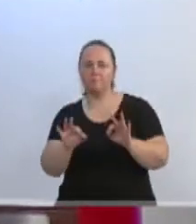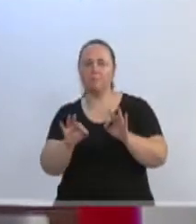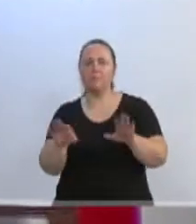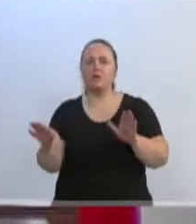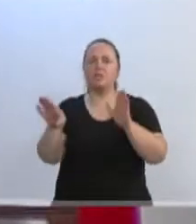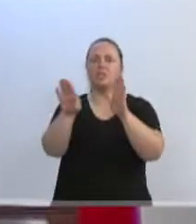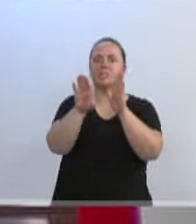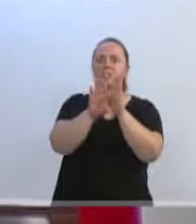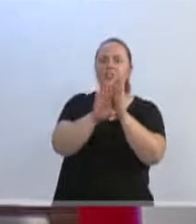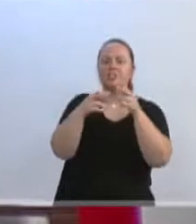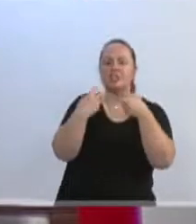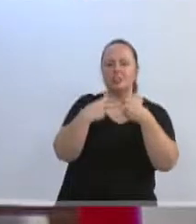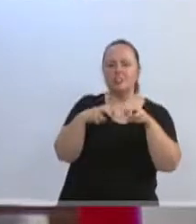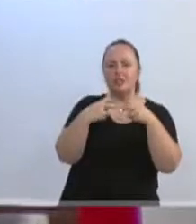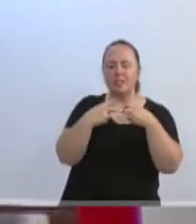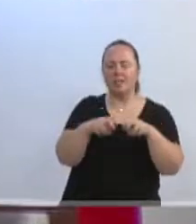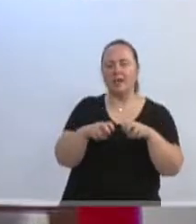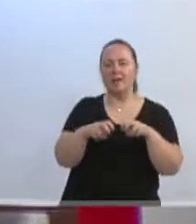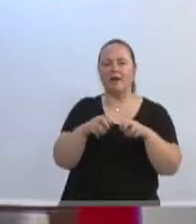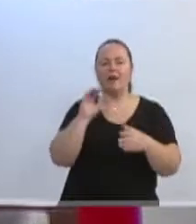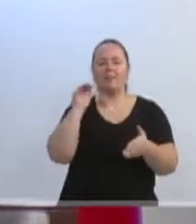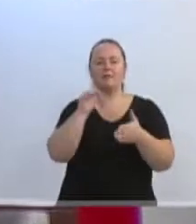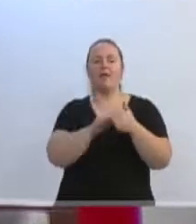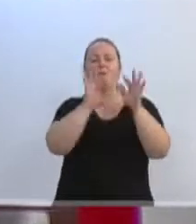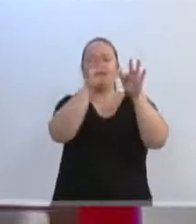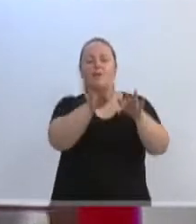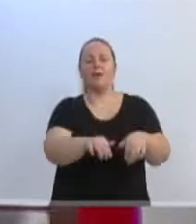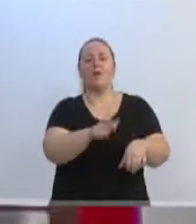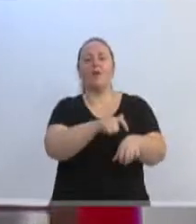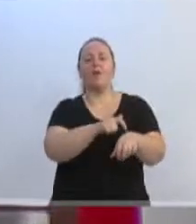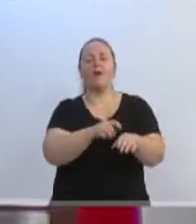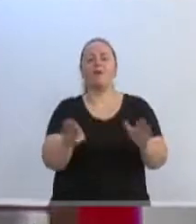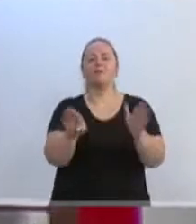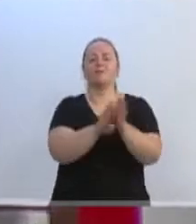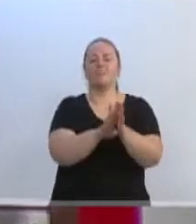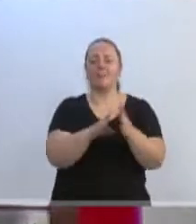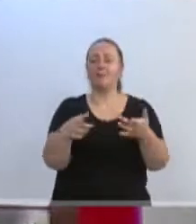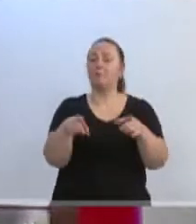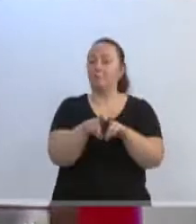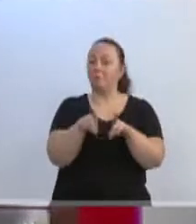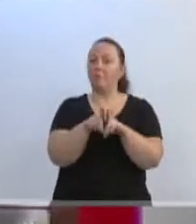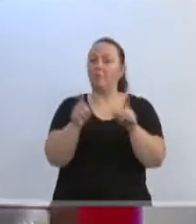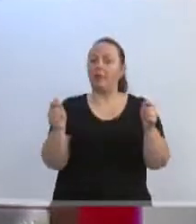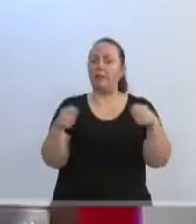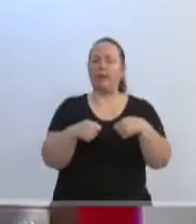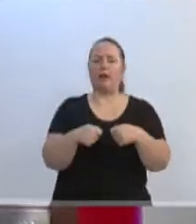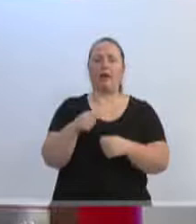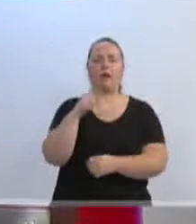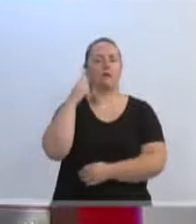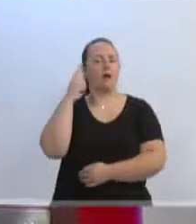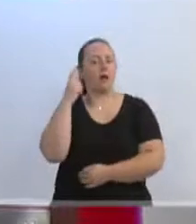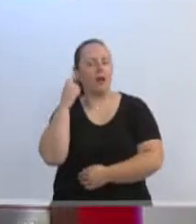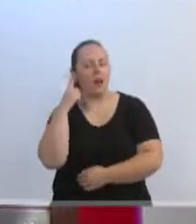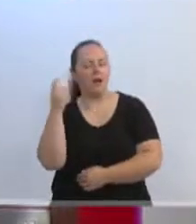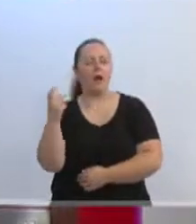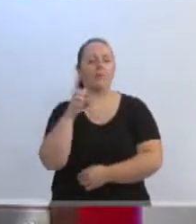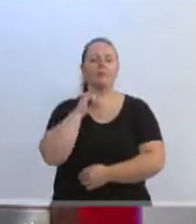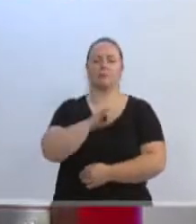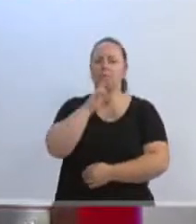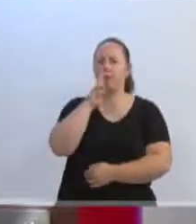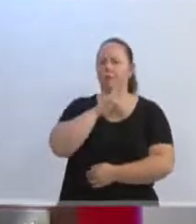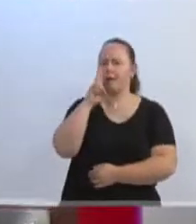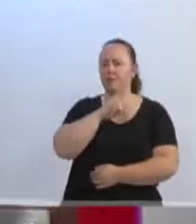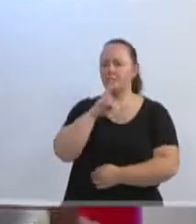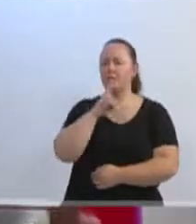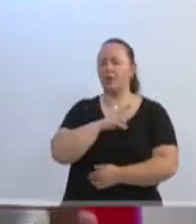ônibus, qual o seu horário de destino final, né? Inclusive, né, com a possibilidade de alarme, de situações de emergência.